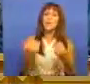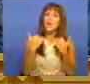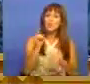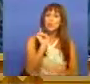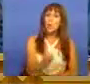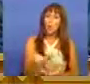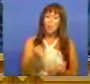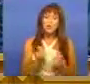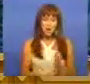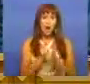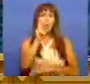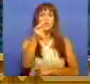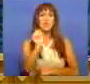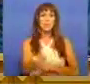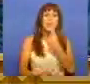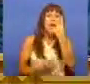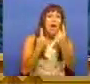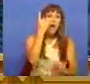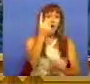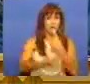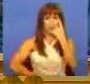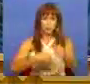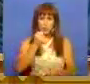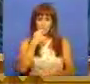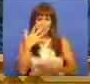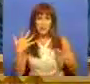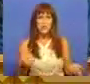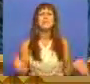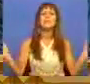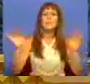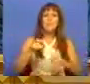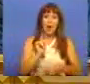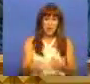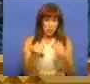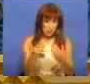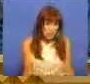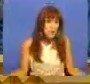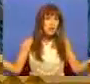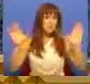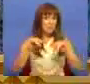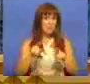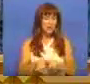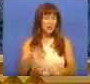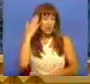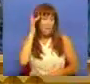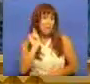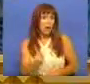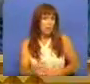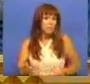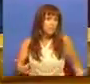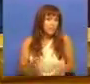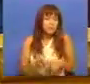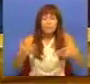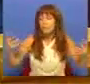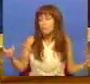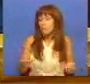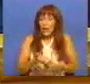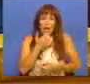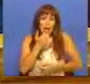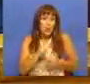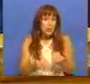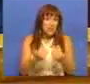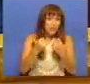notícia é o aumento do preço de alguns medicamentos. E mais notícia ainda, porque o que seria suposto, por, enfim, rigor